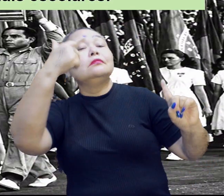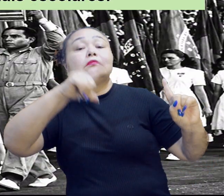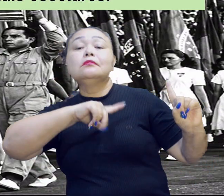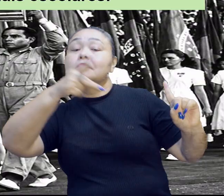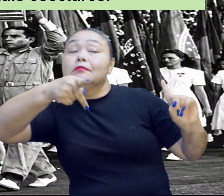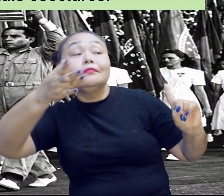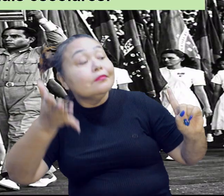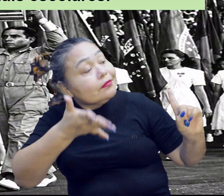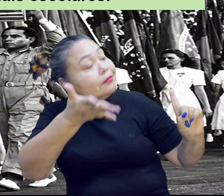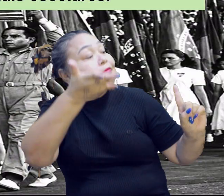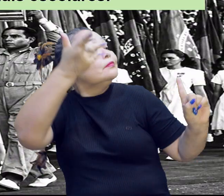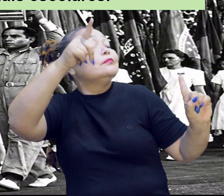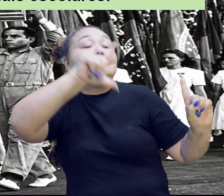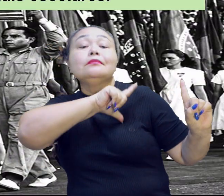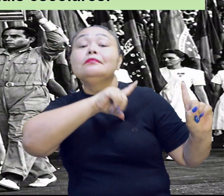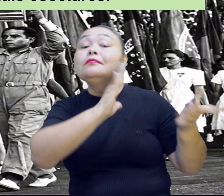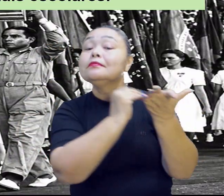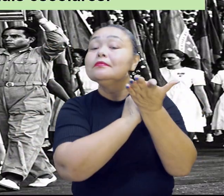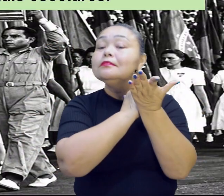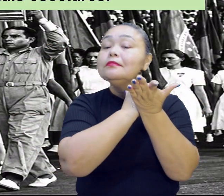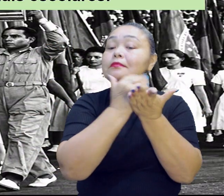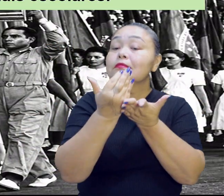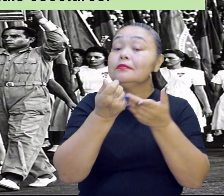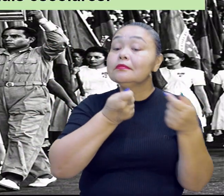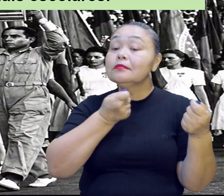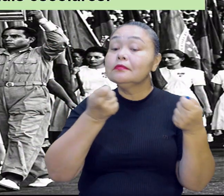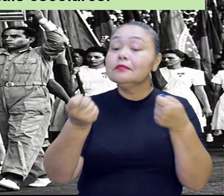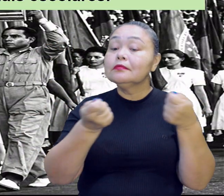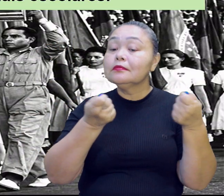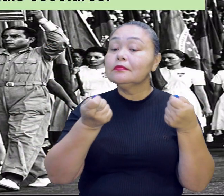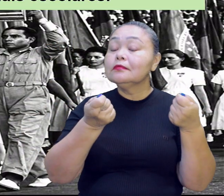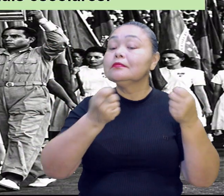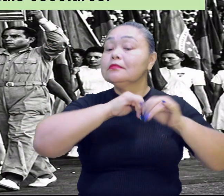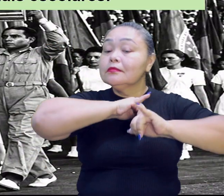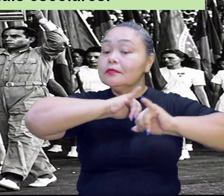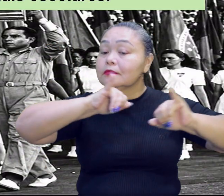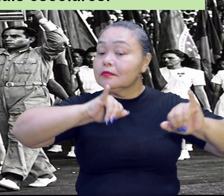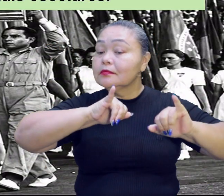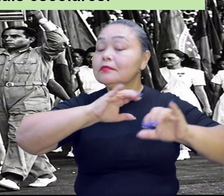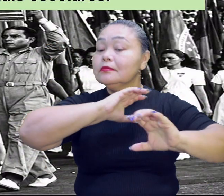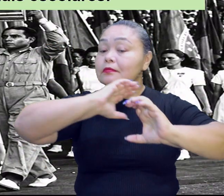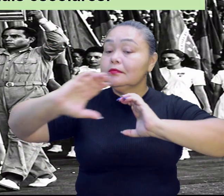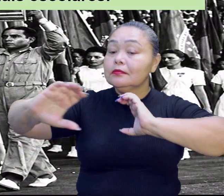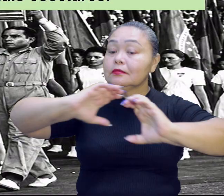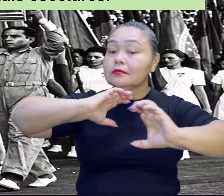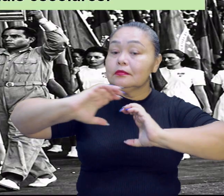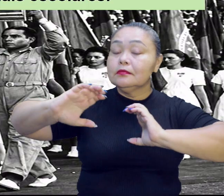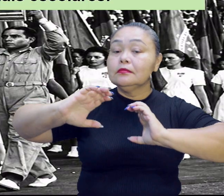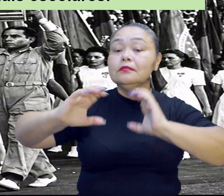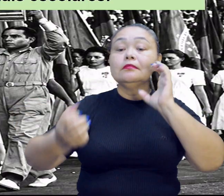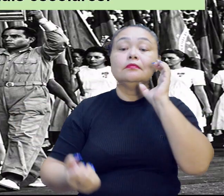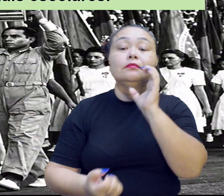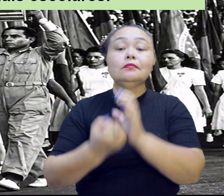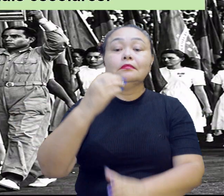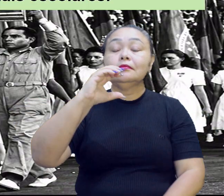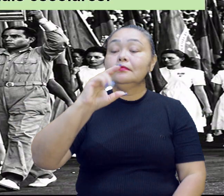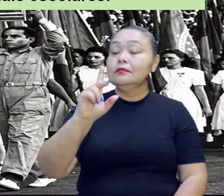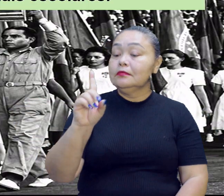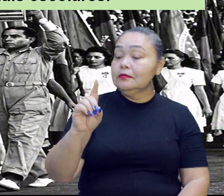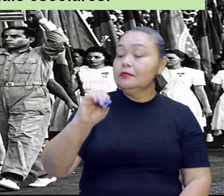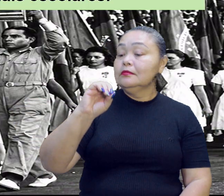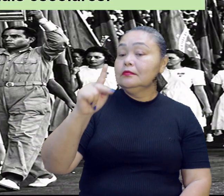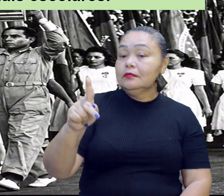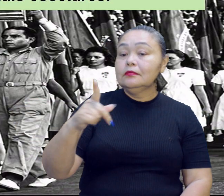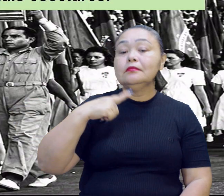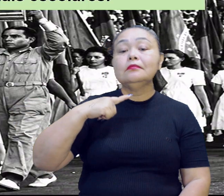pelo povo, ele vai começar a controlar os meios de comunicação. E ele cria a DIP, que